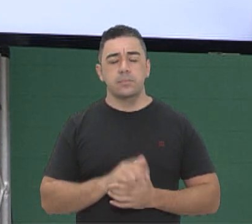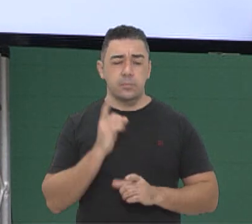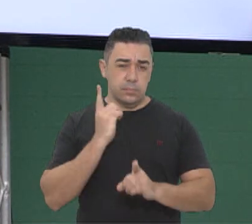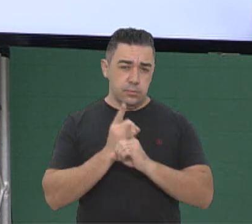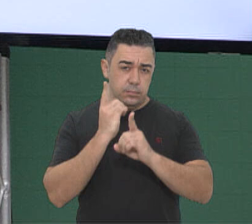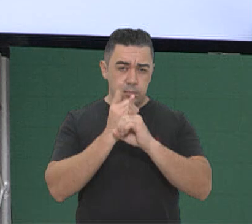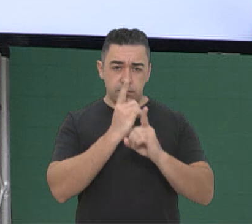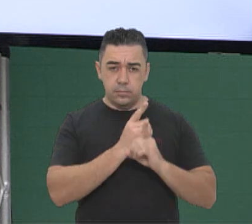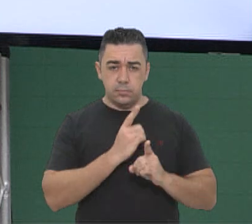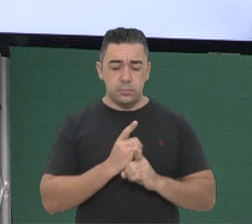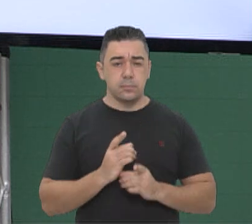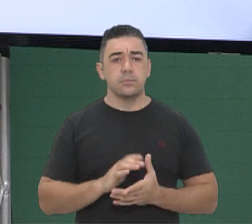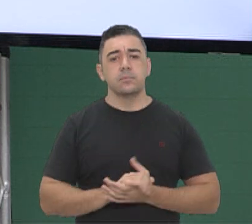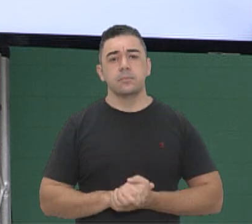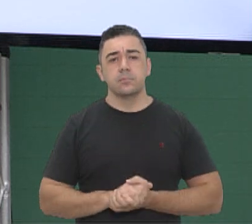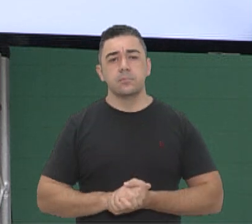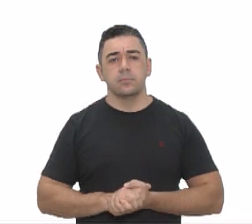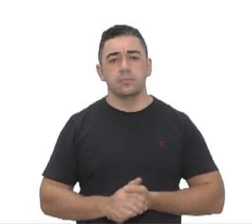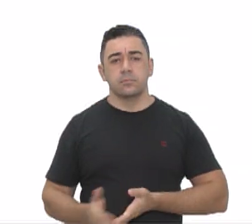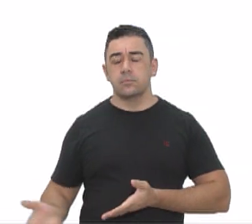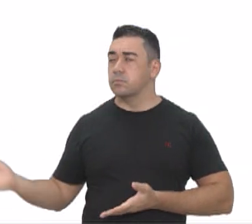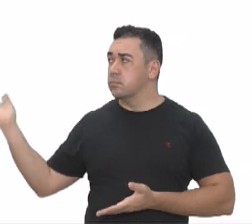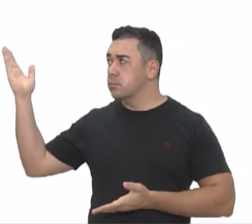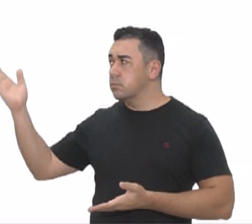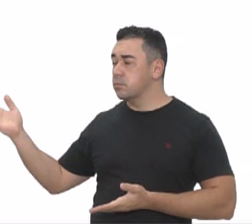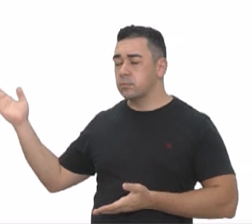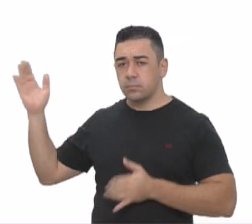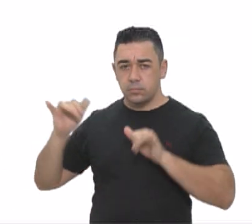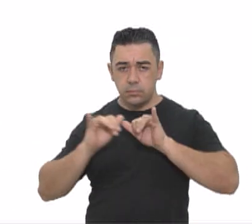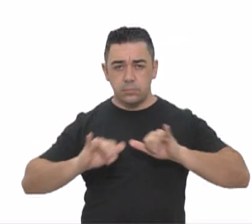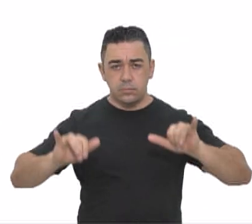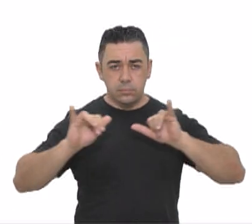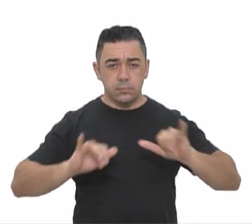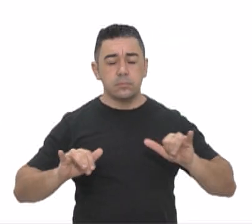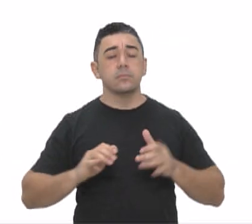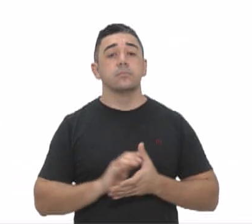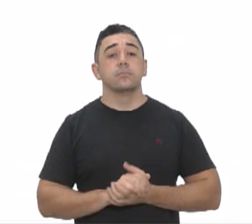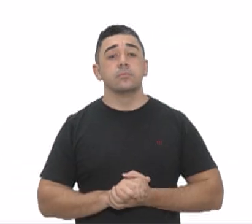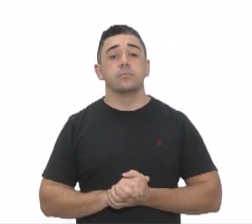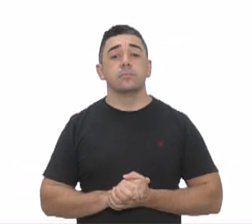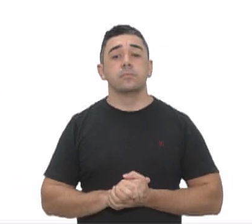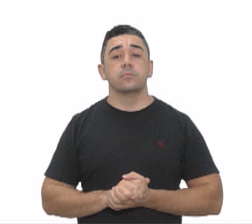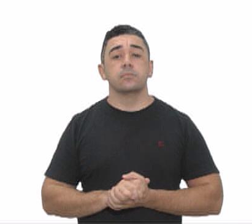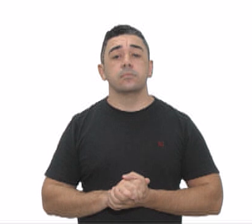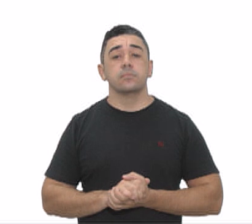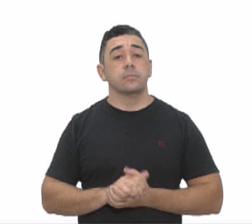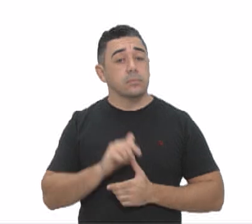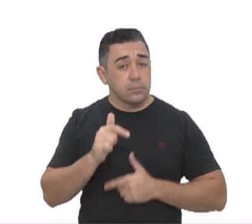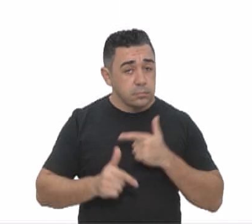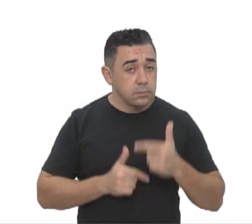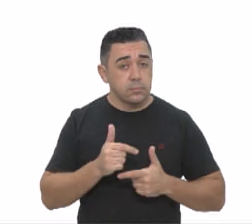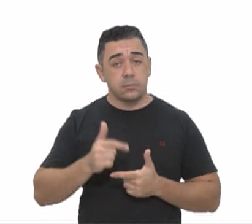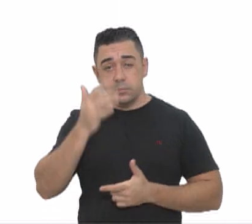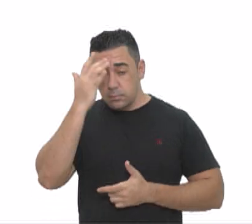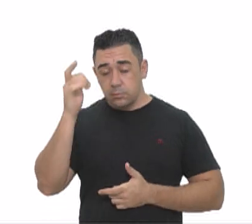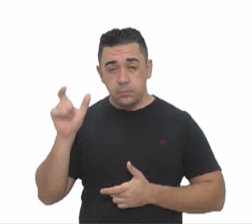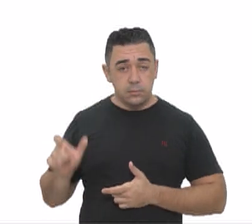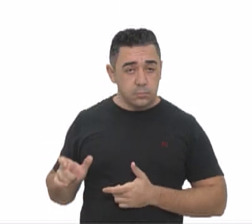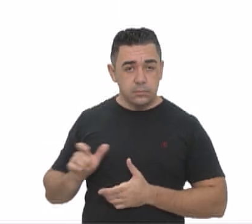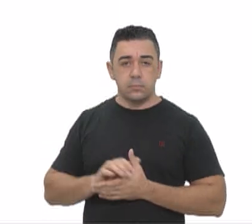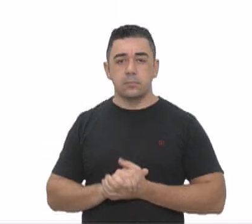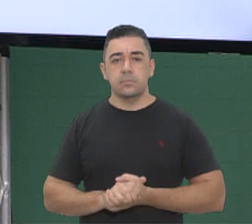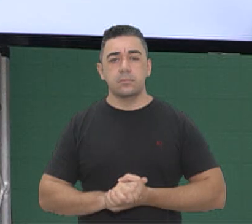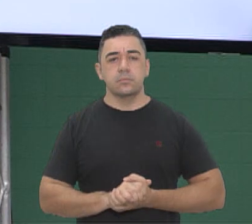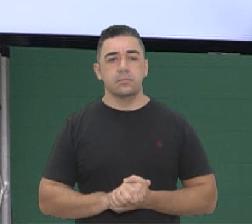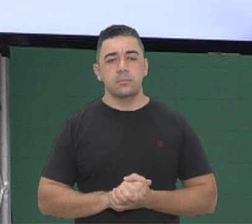Identifica as perífrasis verbales em los titulares, nas manchetes. Em que van a trabalhar os beneficiários?